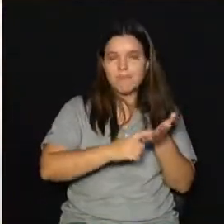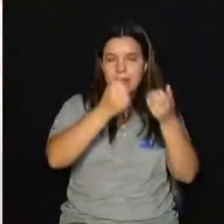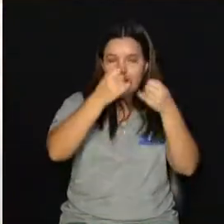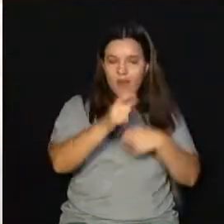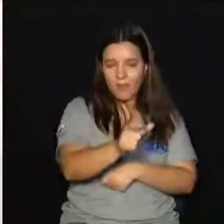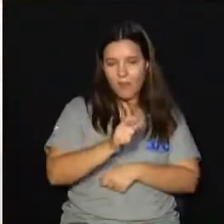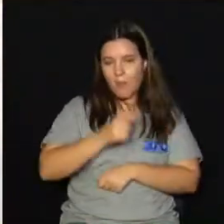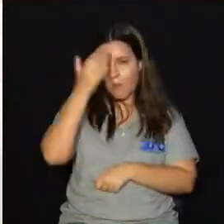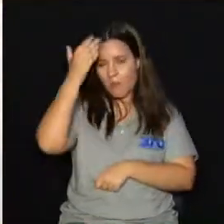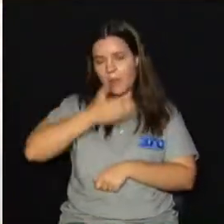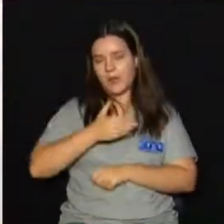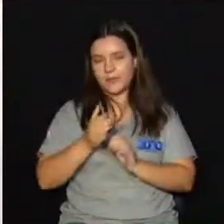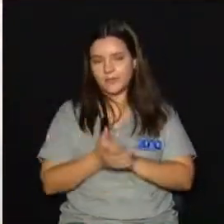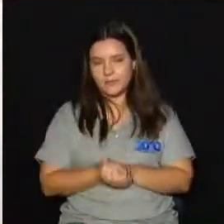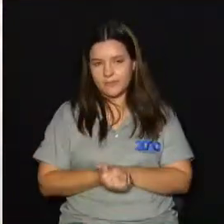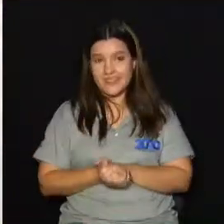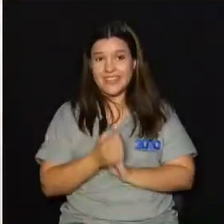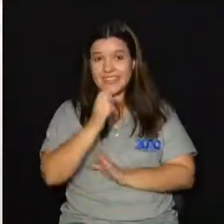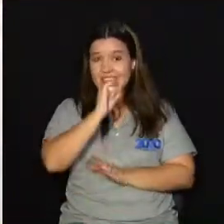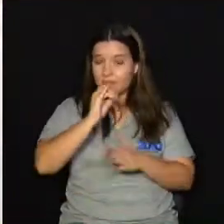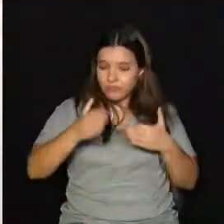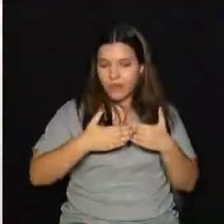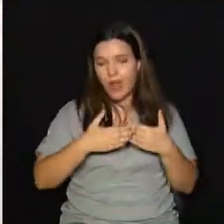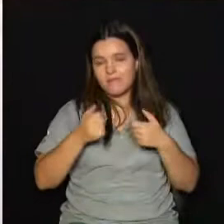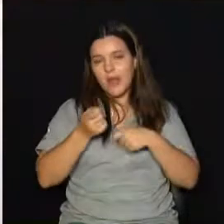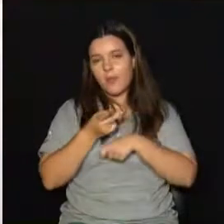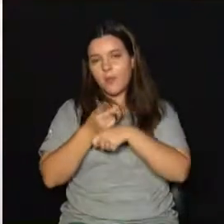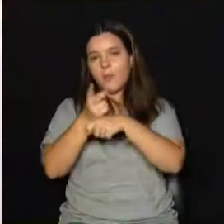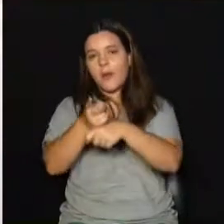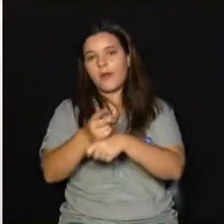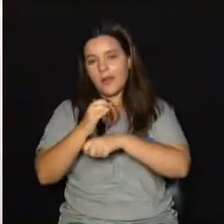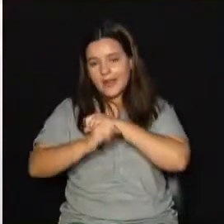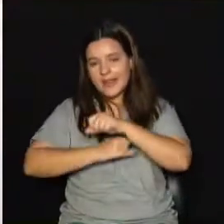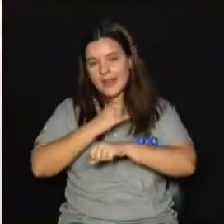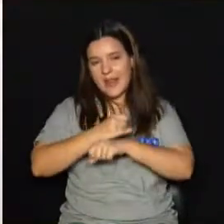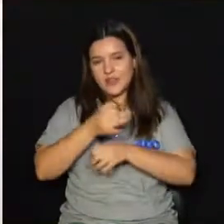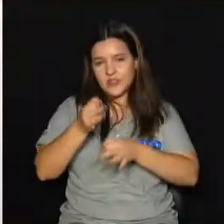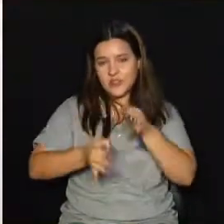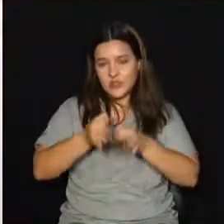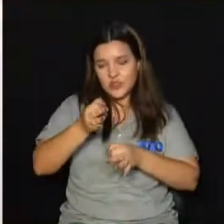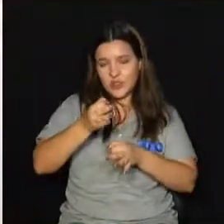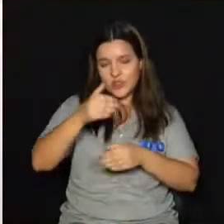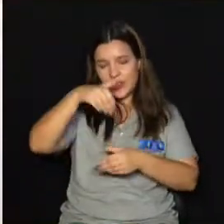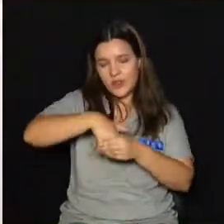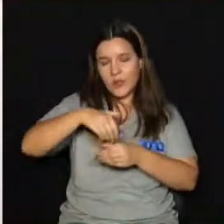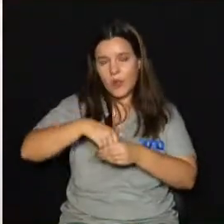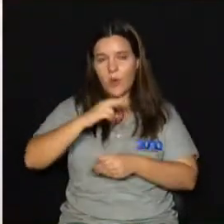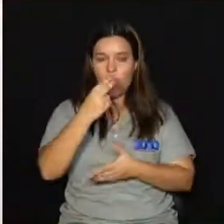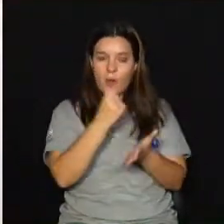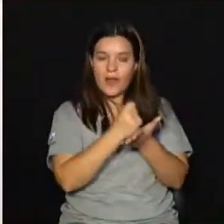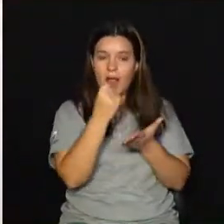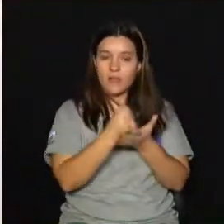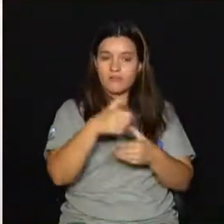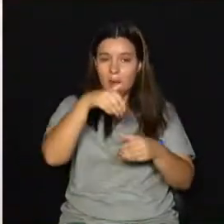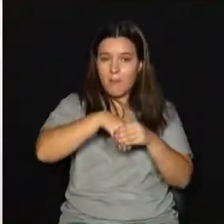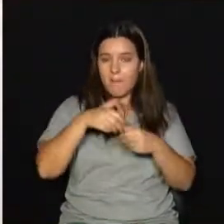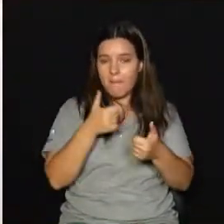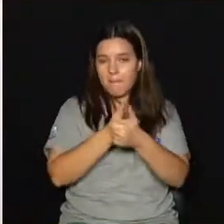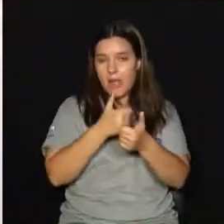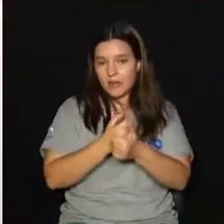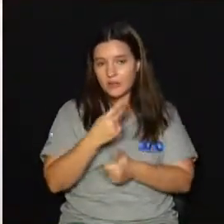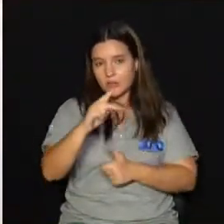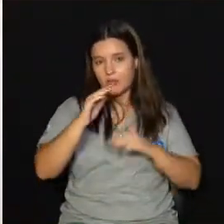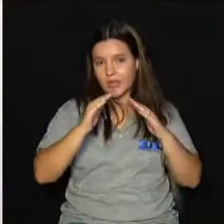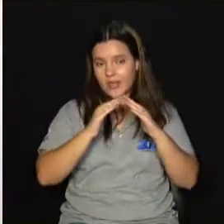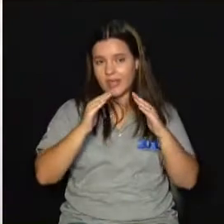preciso recorrer à internet pela Justiça Eleitoral ou também no cartório eleitoral mais próximo de sua casa. Lembrando